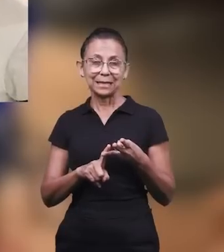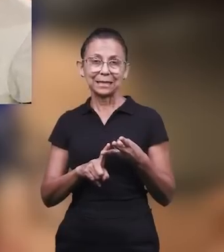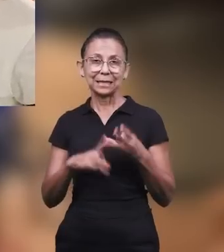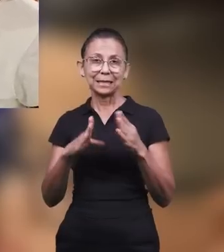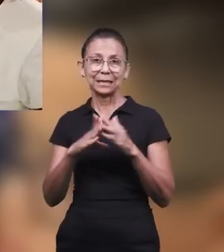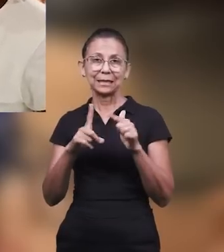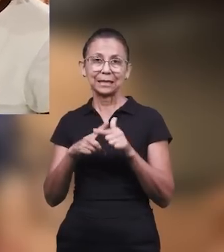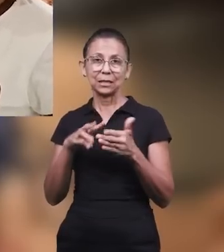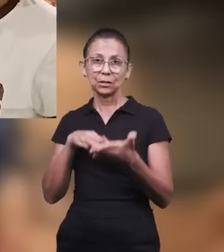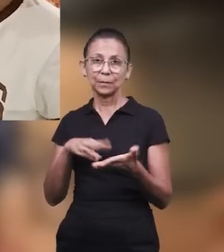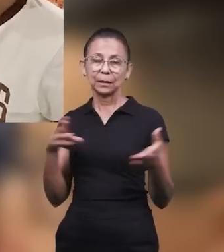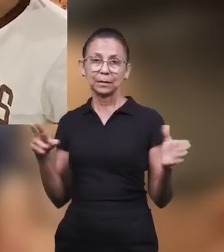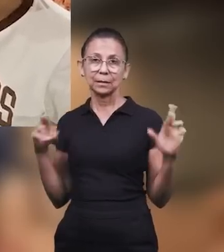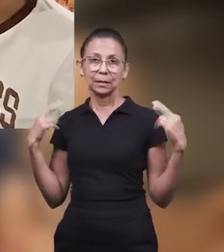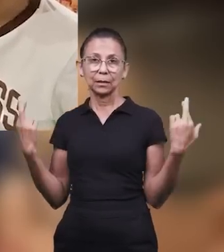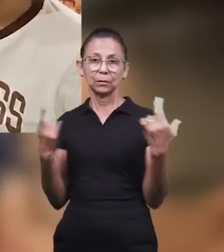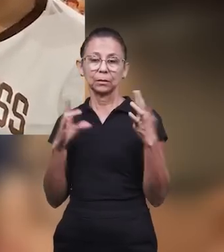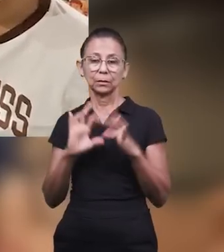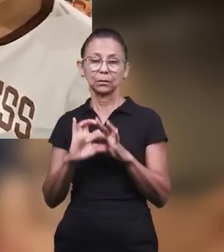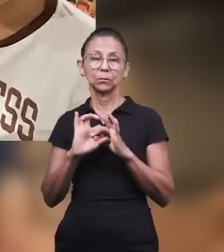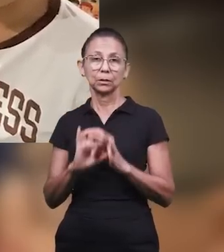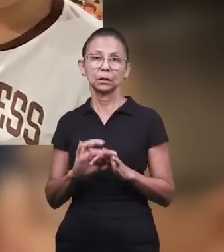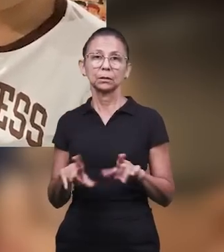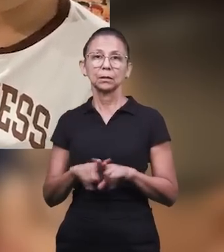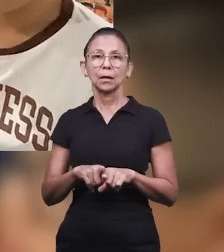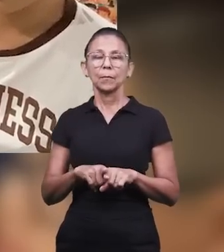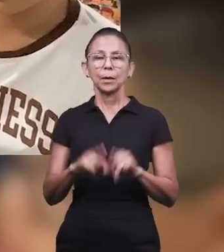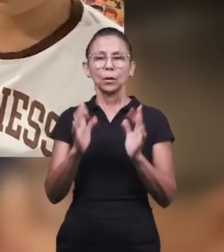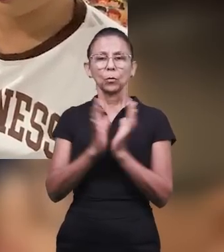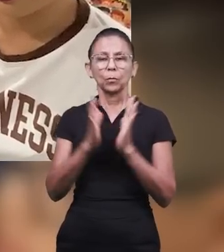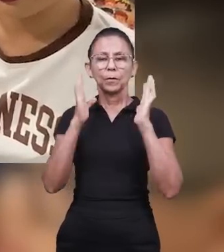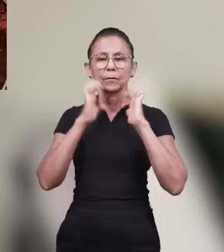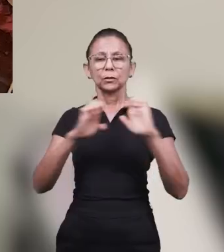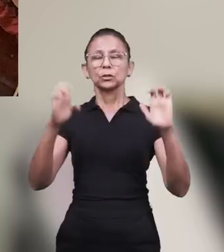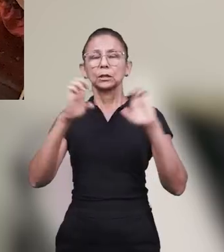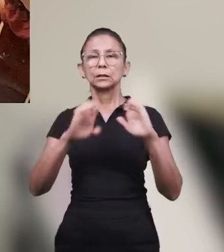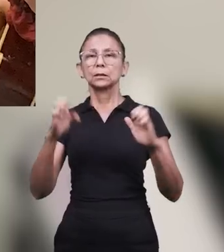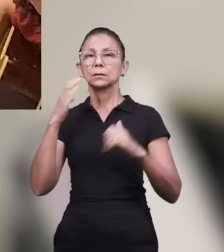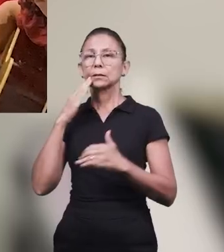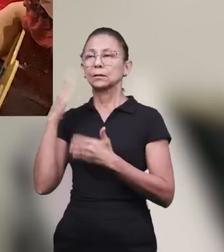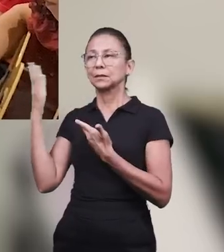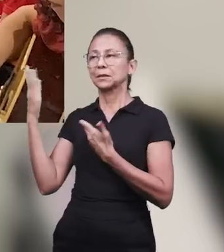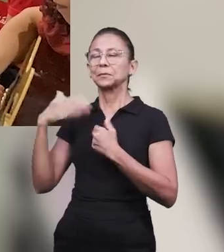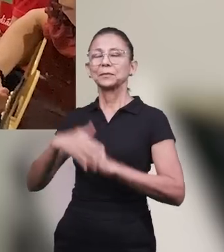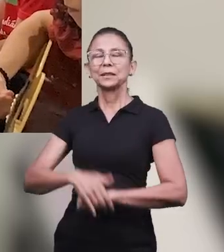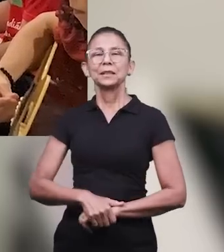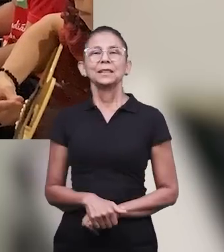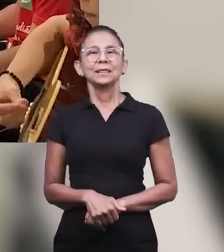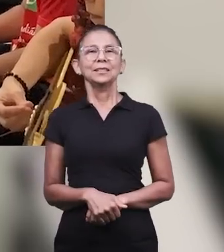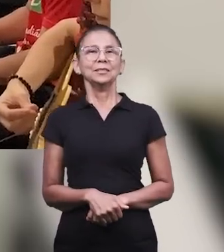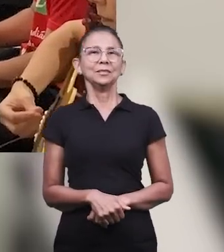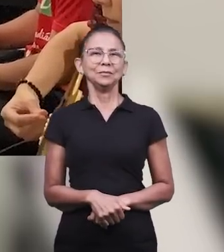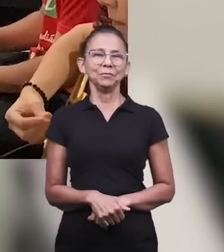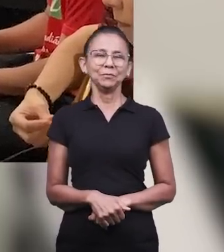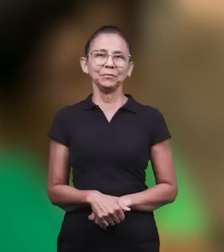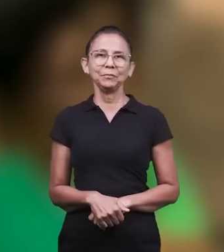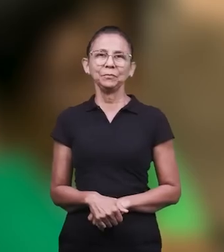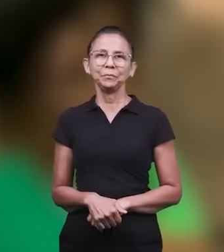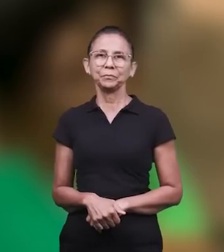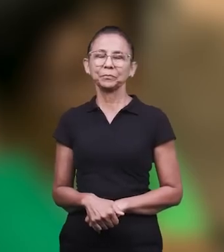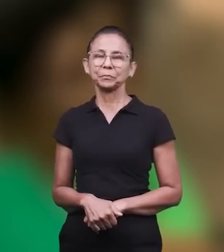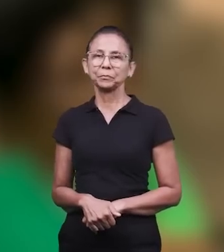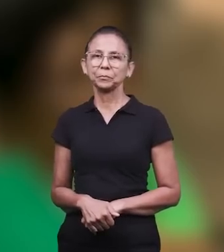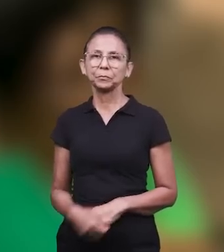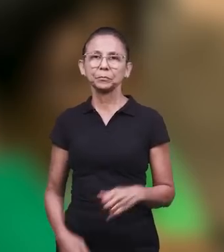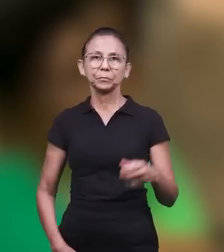graças a Deus também tivemos evangelização das classes. Aí estão os registros dos irmãos recebendo essa bênção nas ICM Janaína e